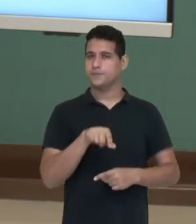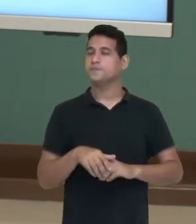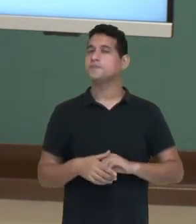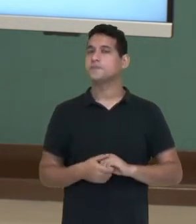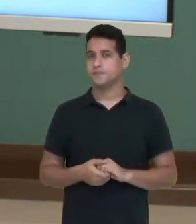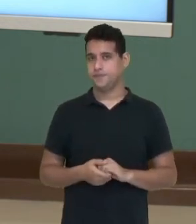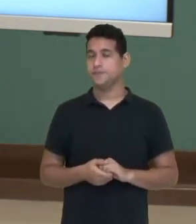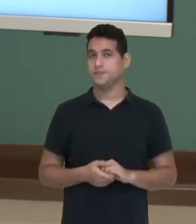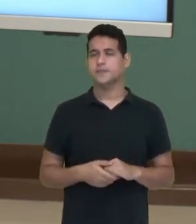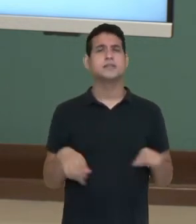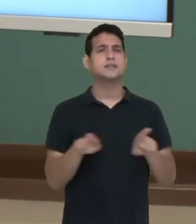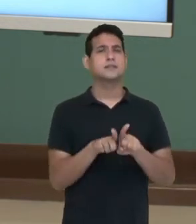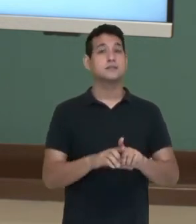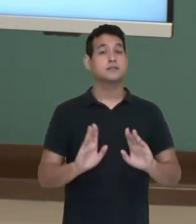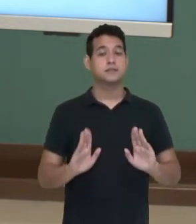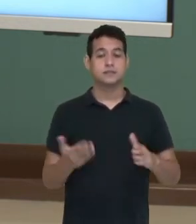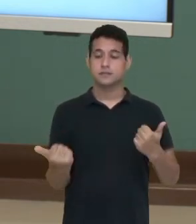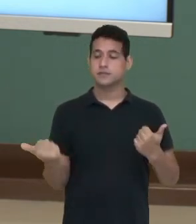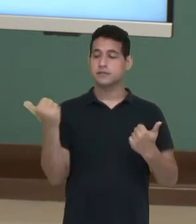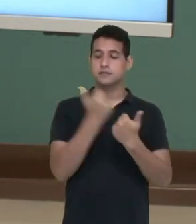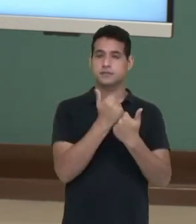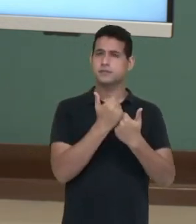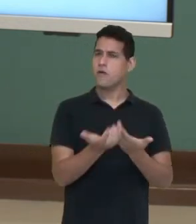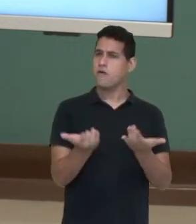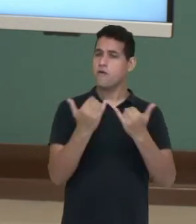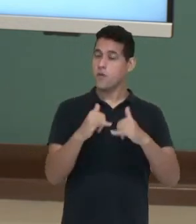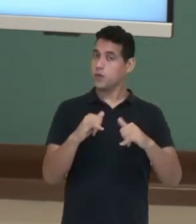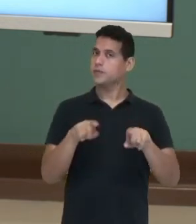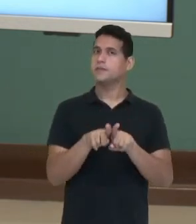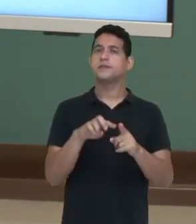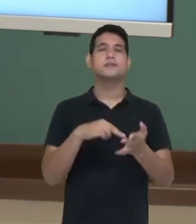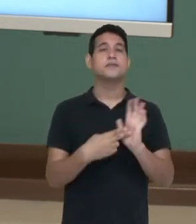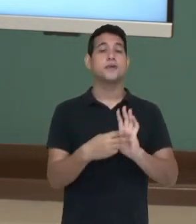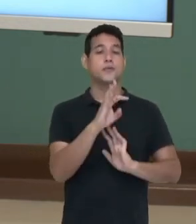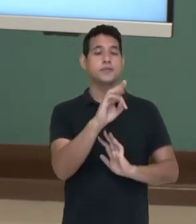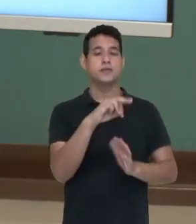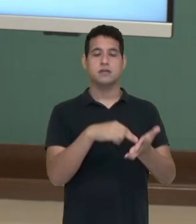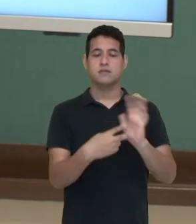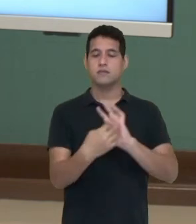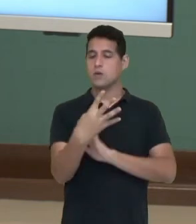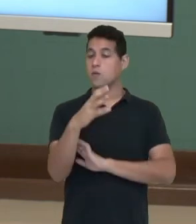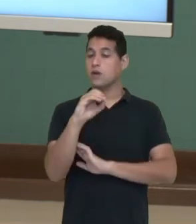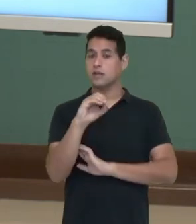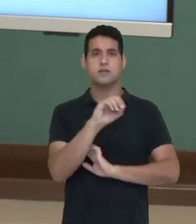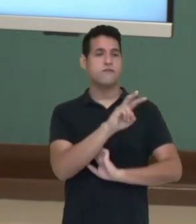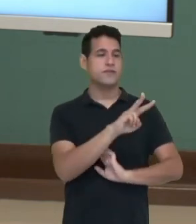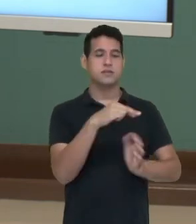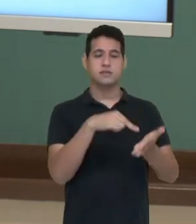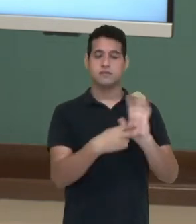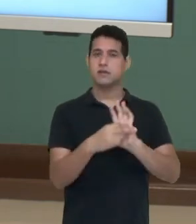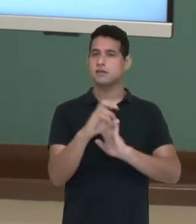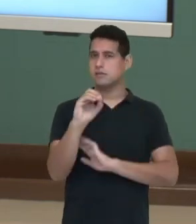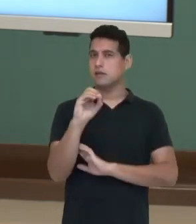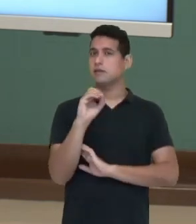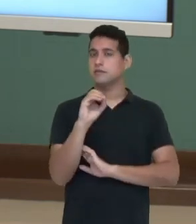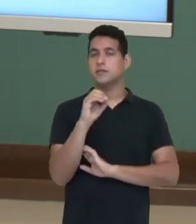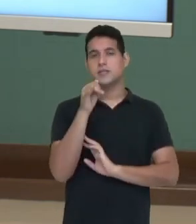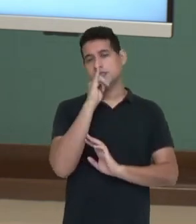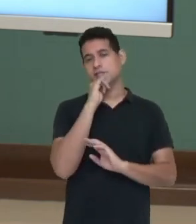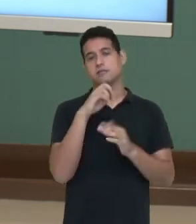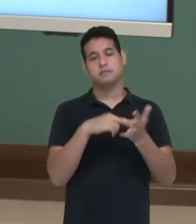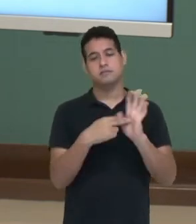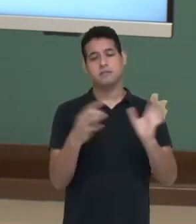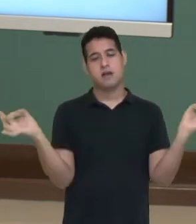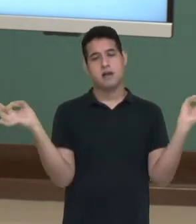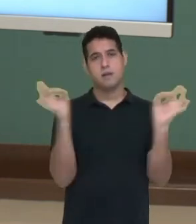bom? E daí agora substituindo a outra informação, que é quando o t vale 40, o v vale 0, tá bom? Que é quando acaba lá,